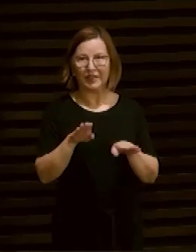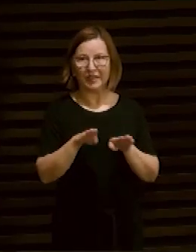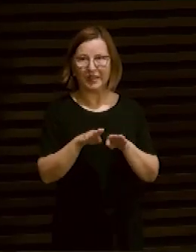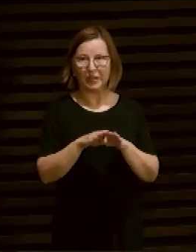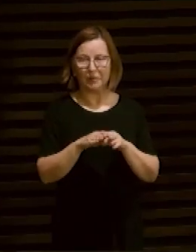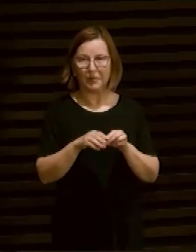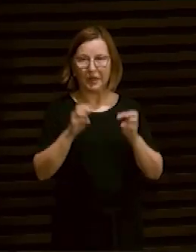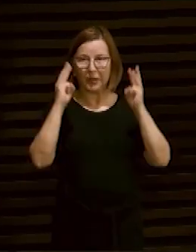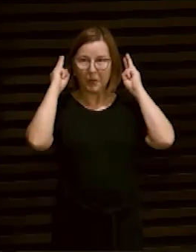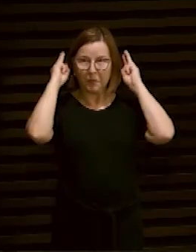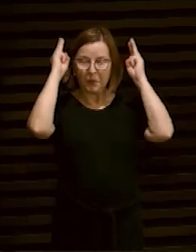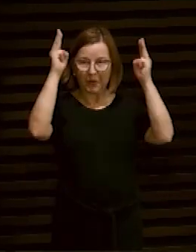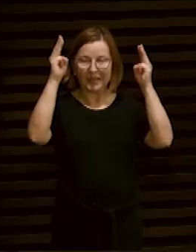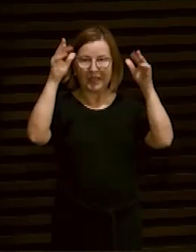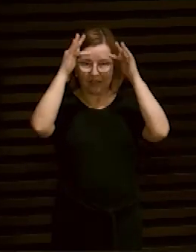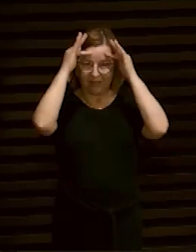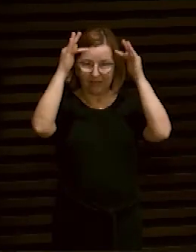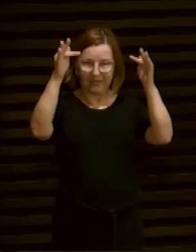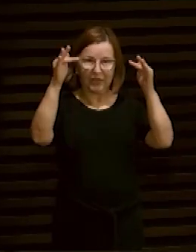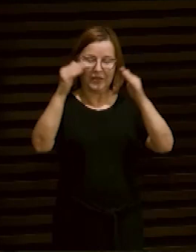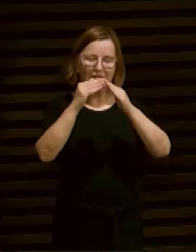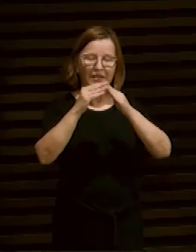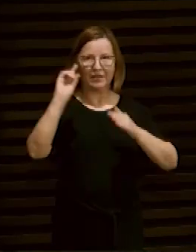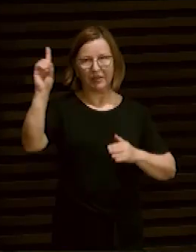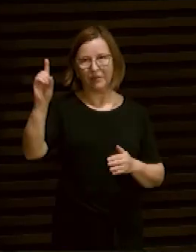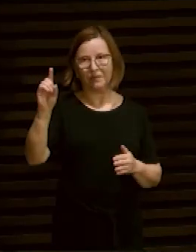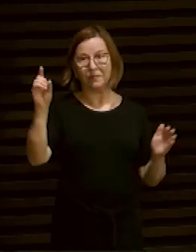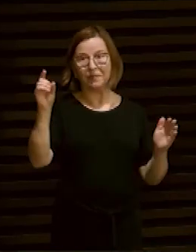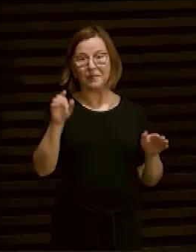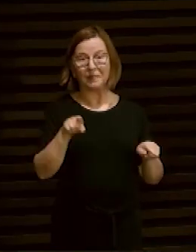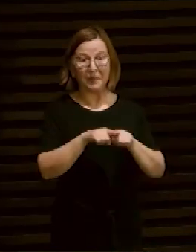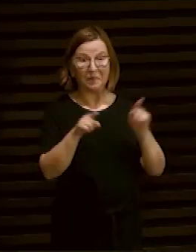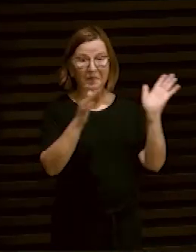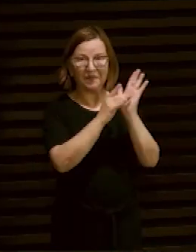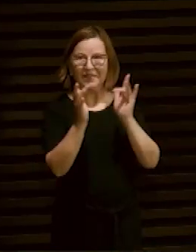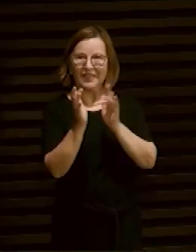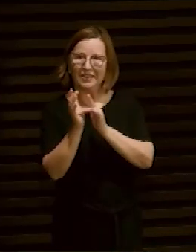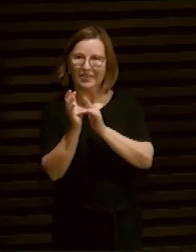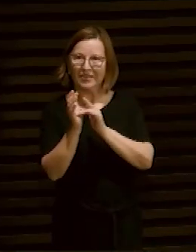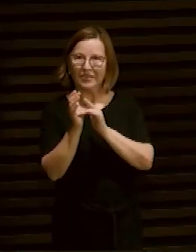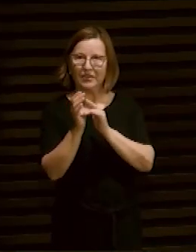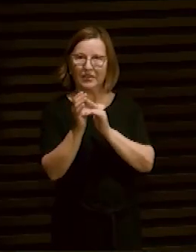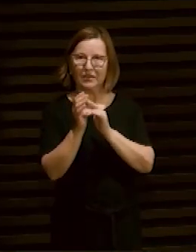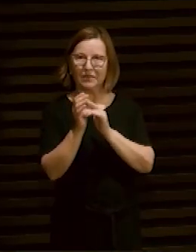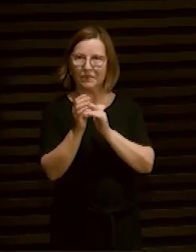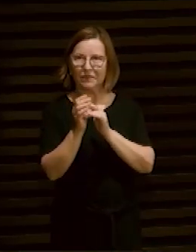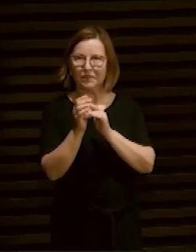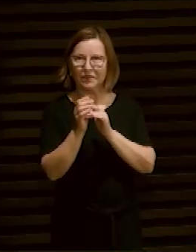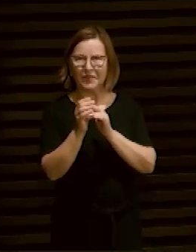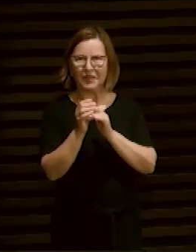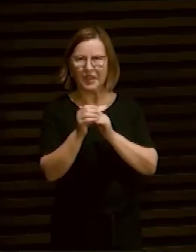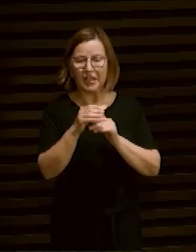em toda a casa de Deus. Jesus, todavia, tem sido considerado digno de tanto